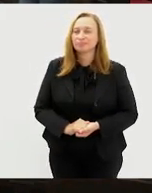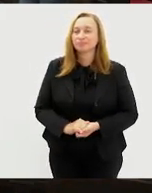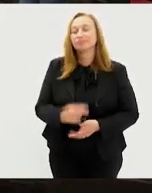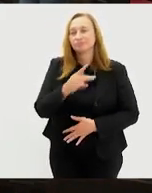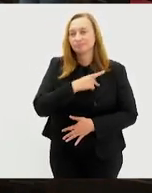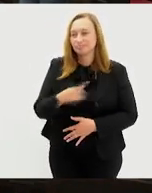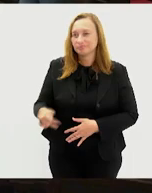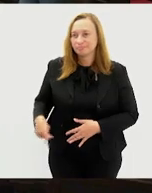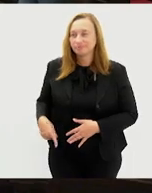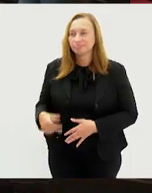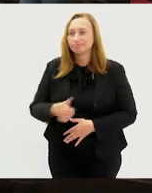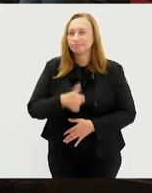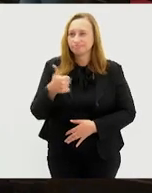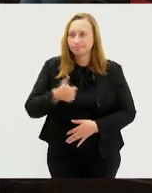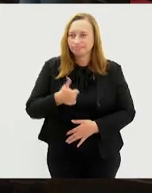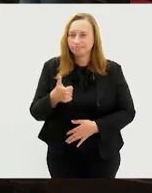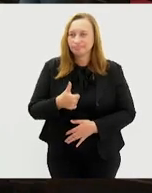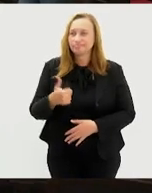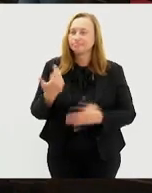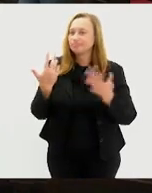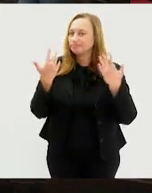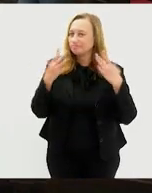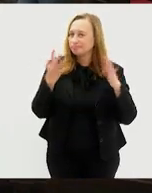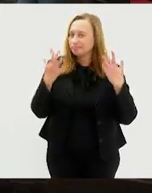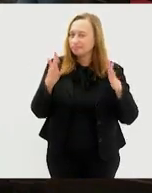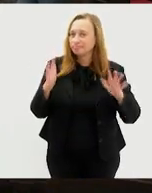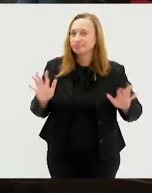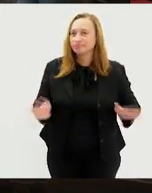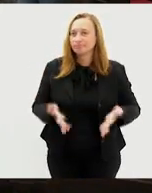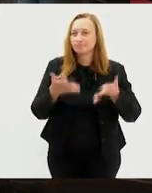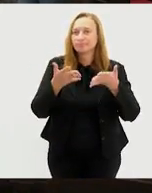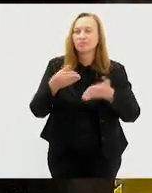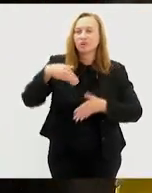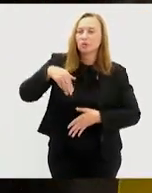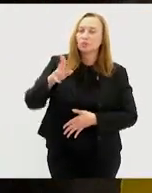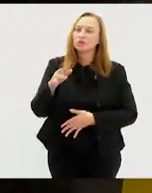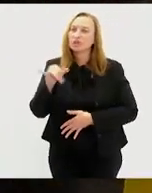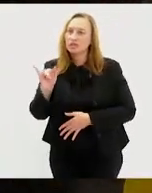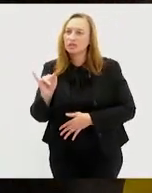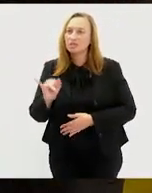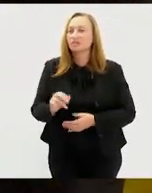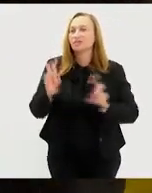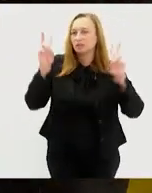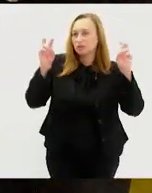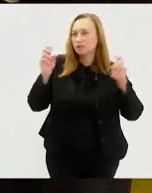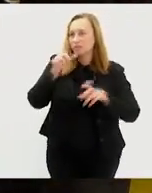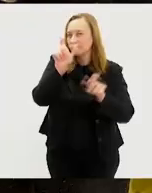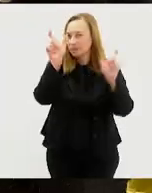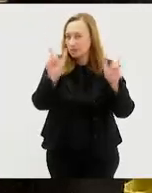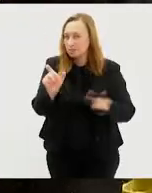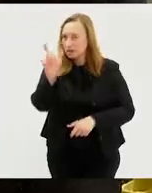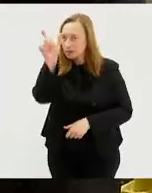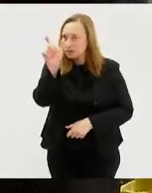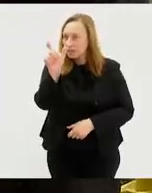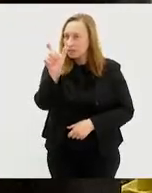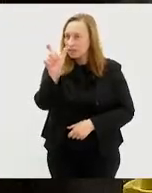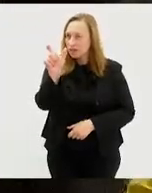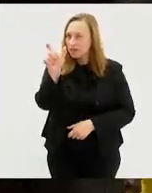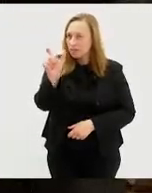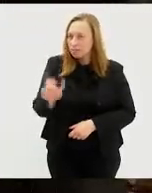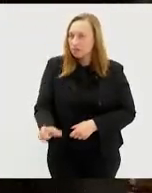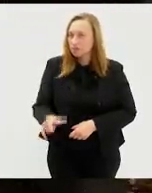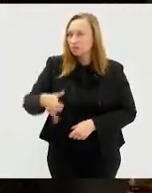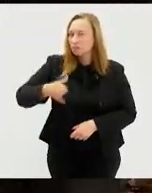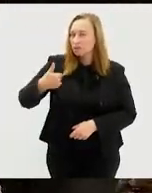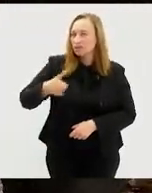deputada g elogi a iniciativa do deputado munir Neto a questão da pessoa eh com idade